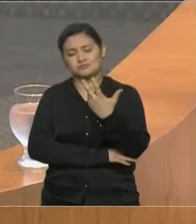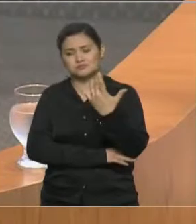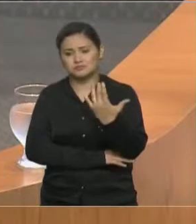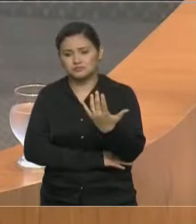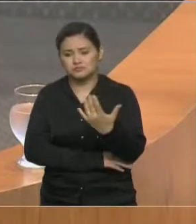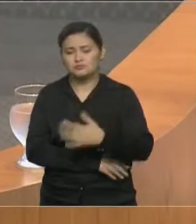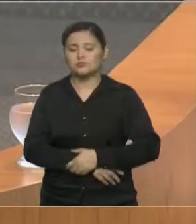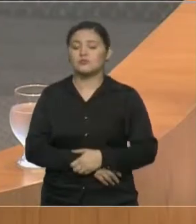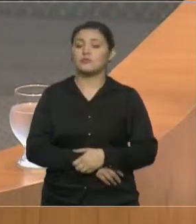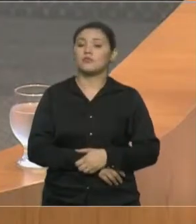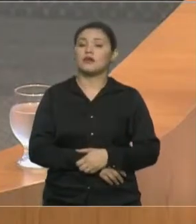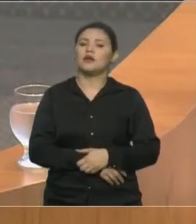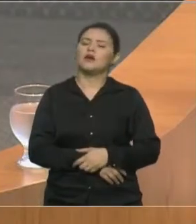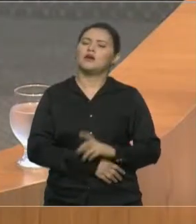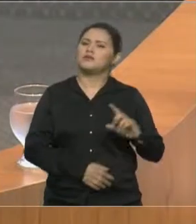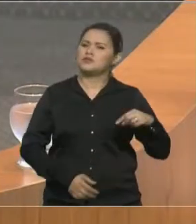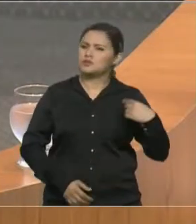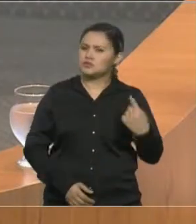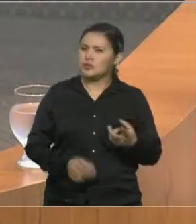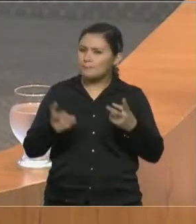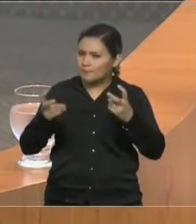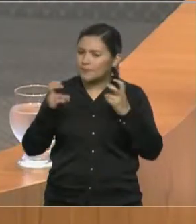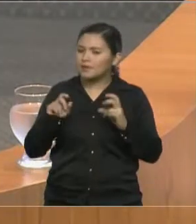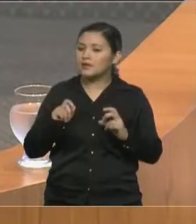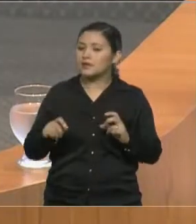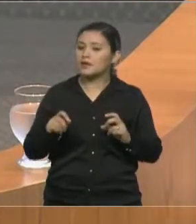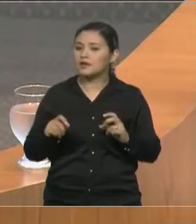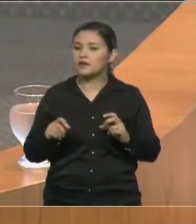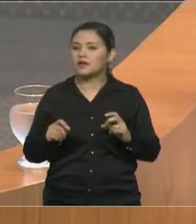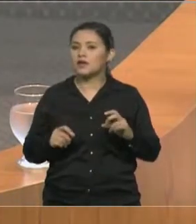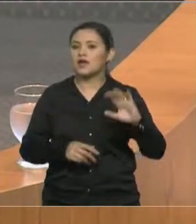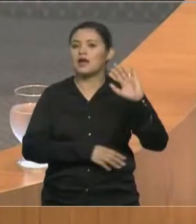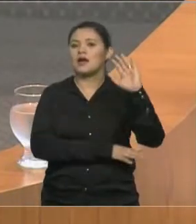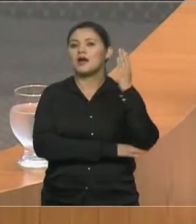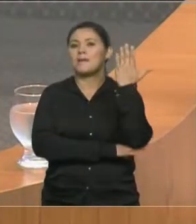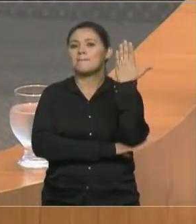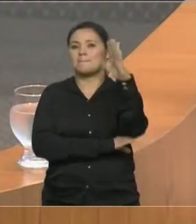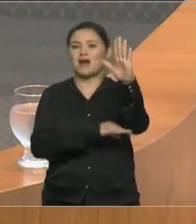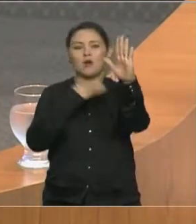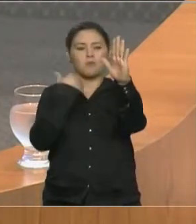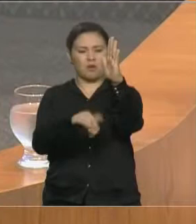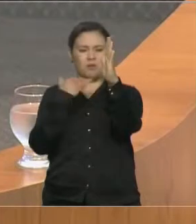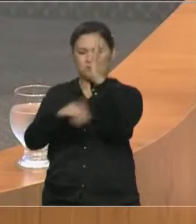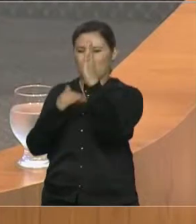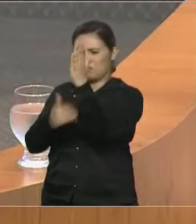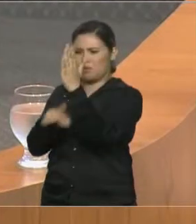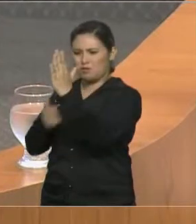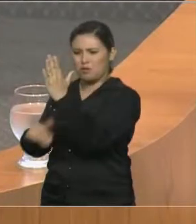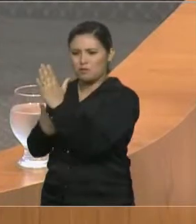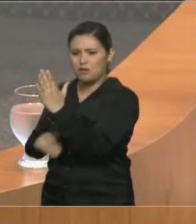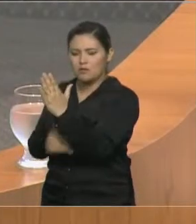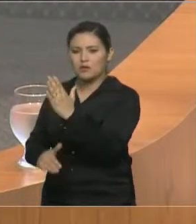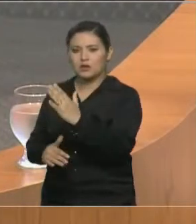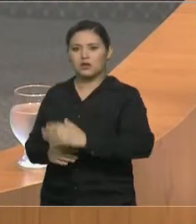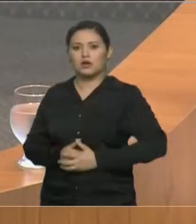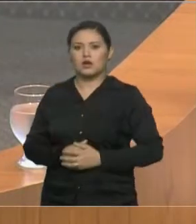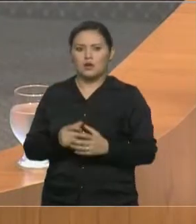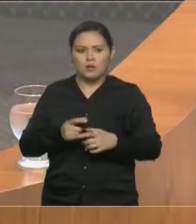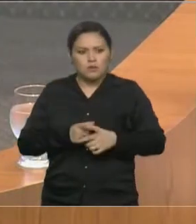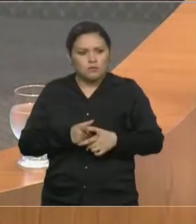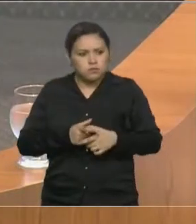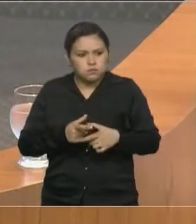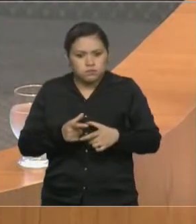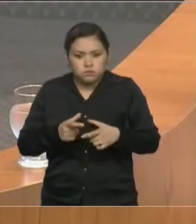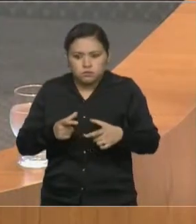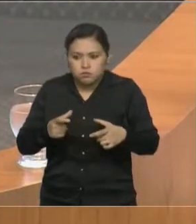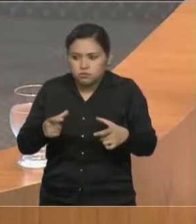exemplo, que o desmatamento na Amazônia voltou a crescer acima da média.